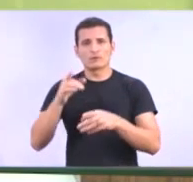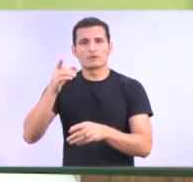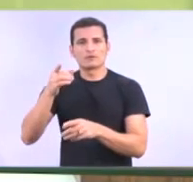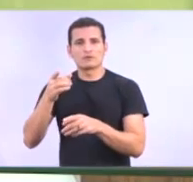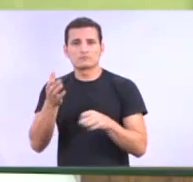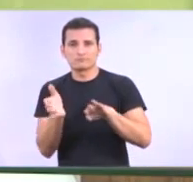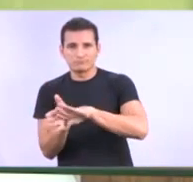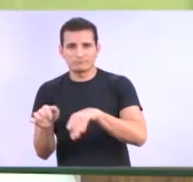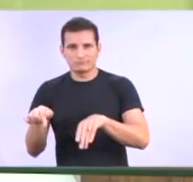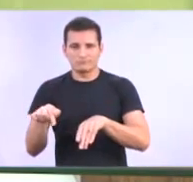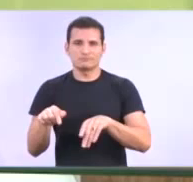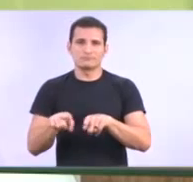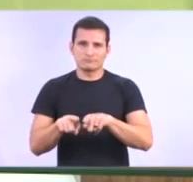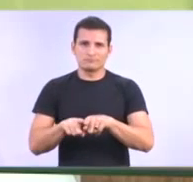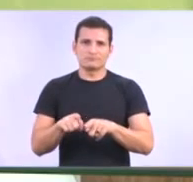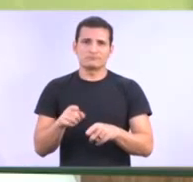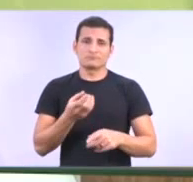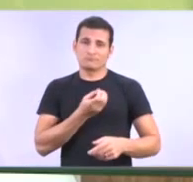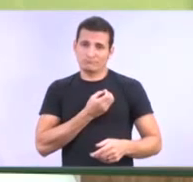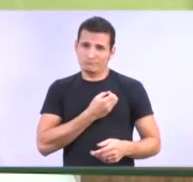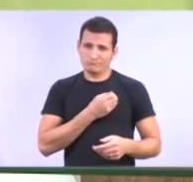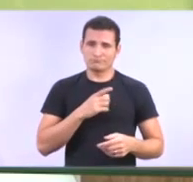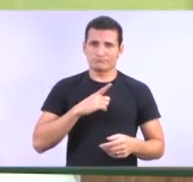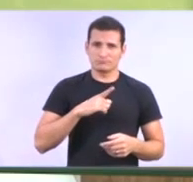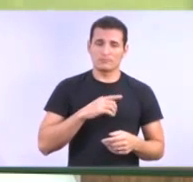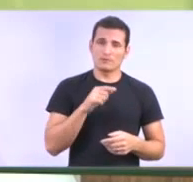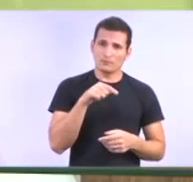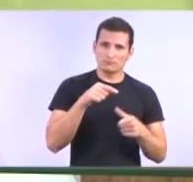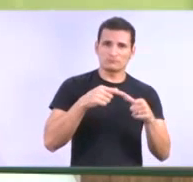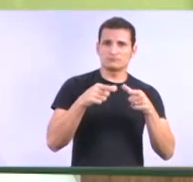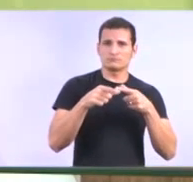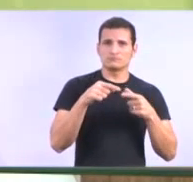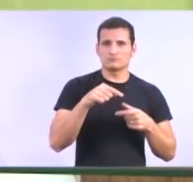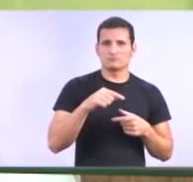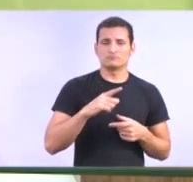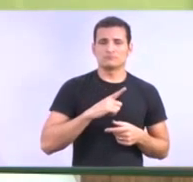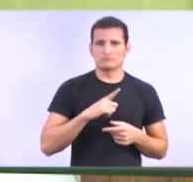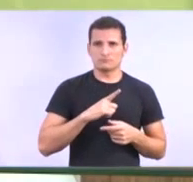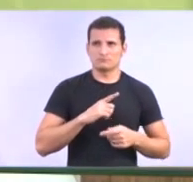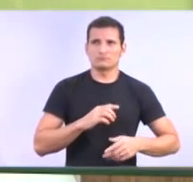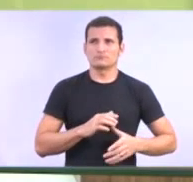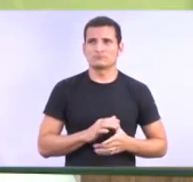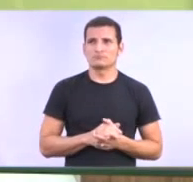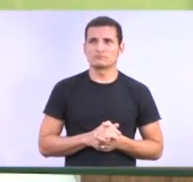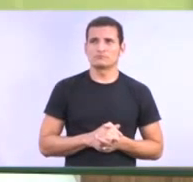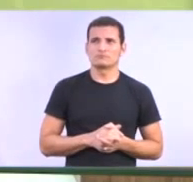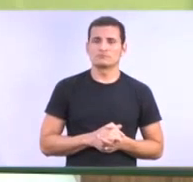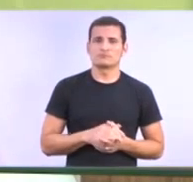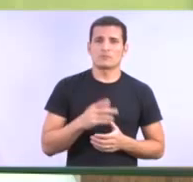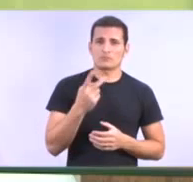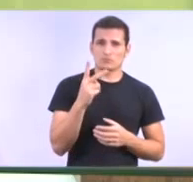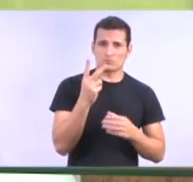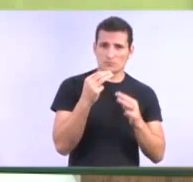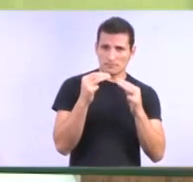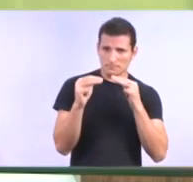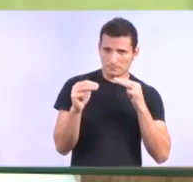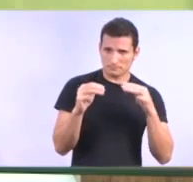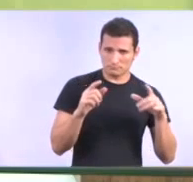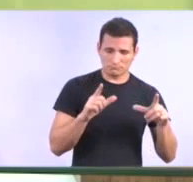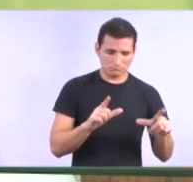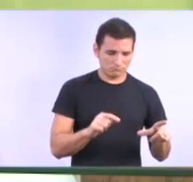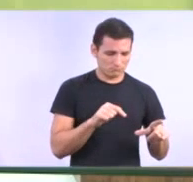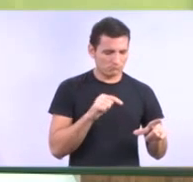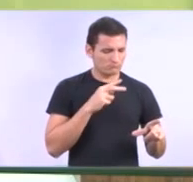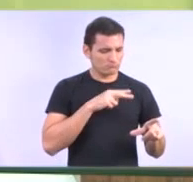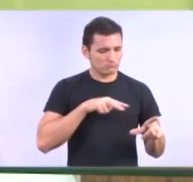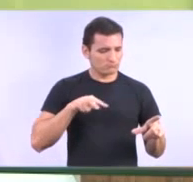trabalha. O computador trabalha lendo, ele pega o pacote, sua mensagem, lê